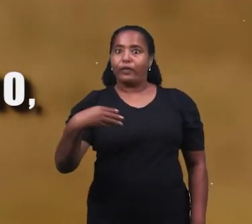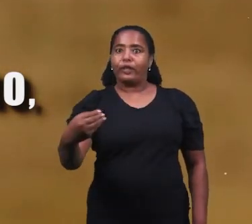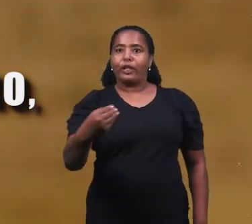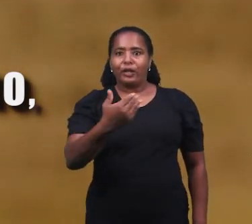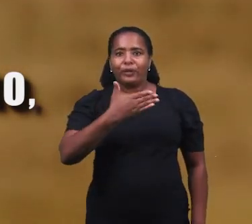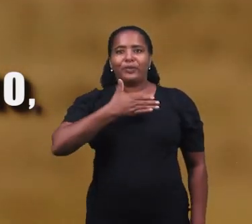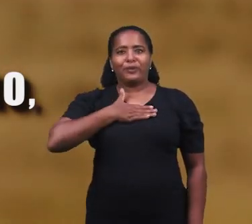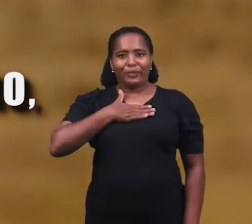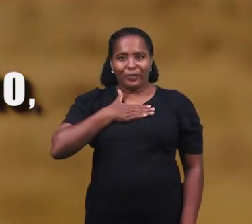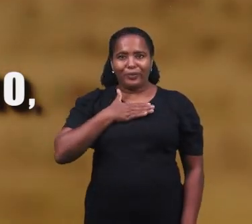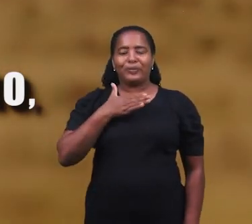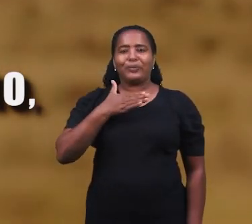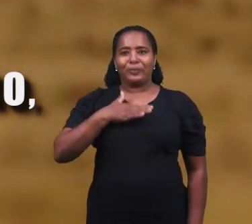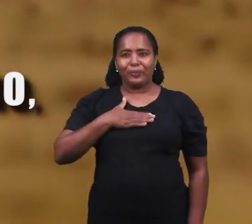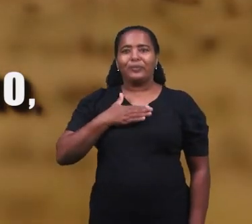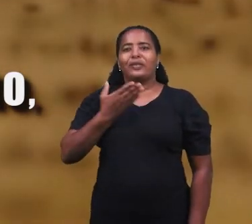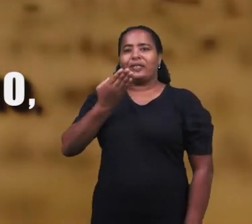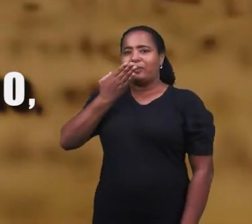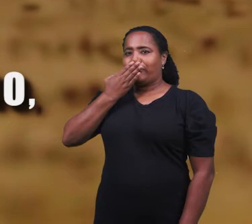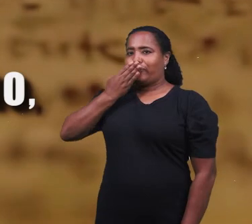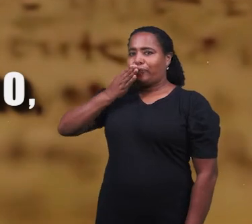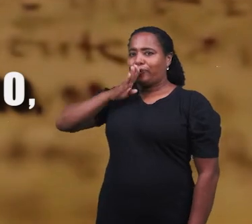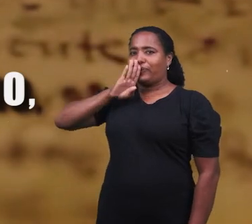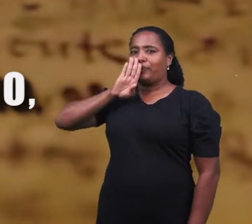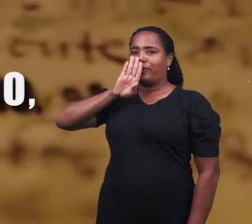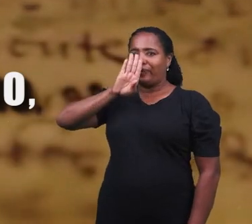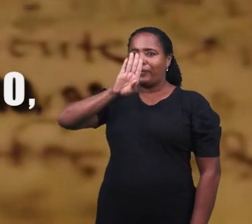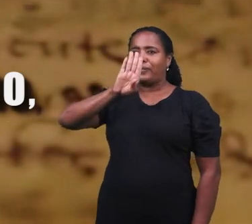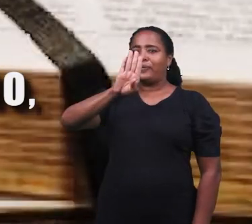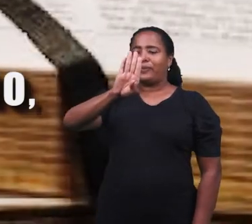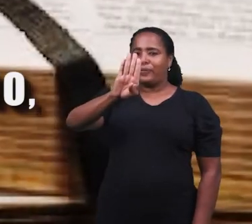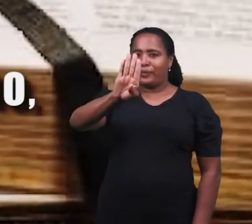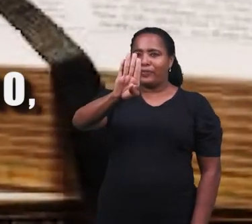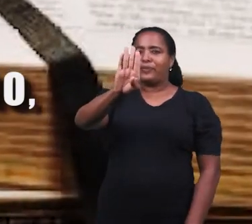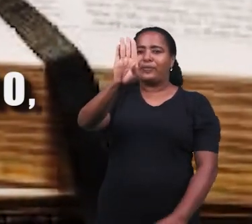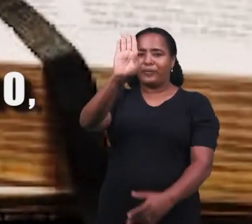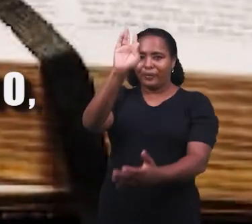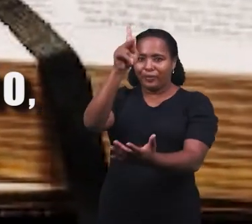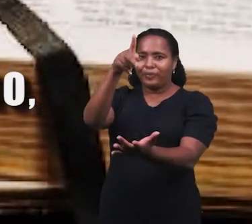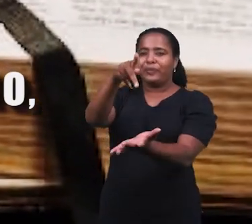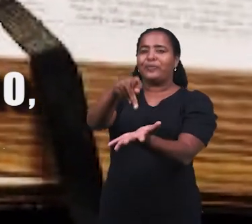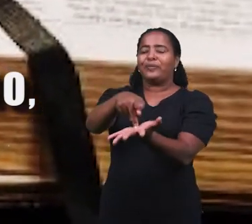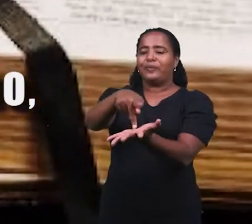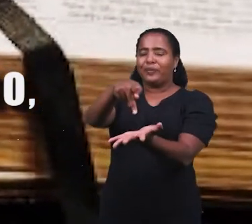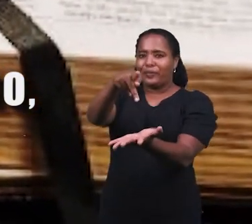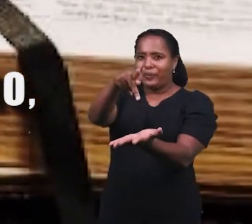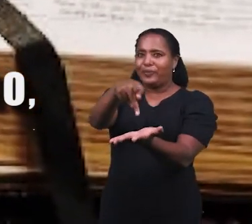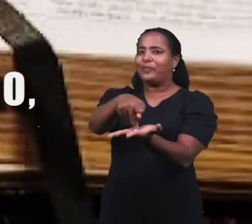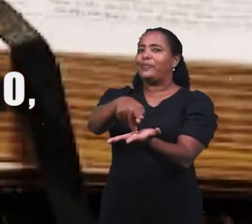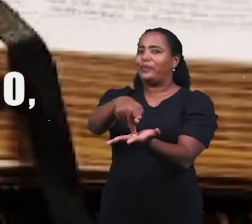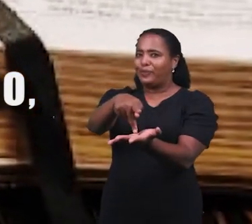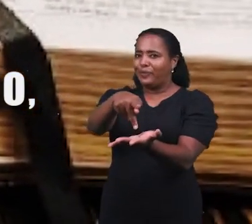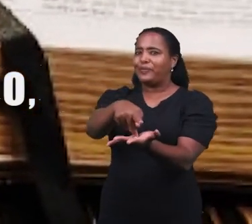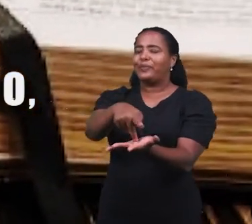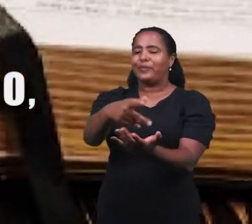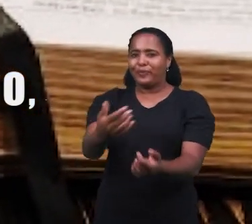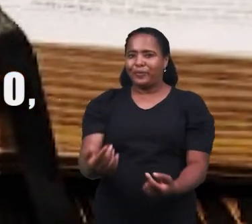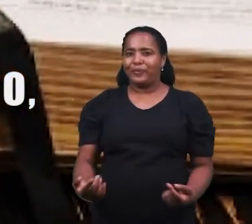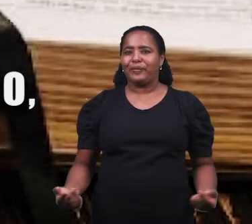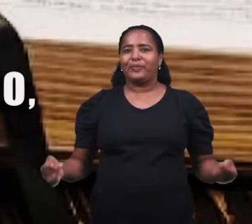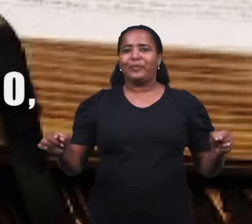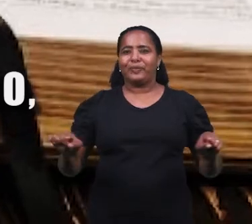e encerra meu filho. Essas palavras